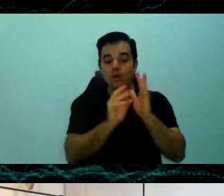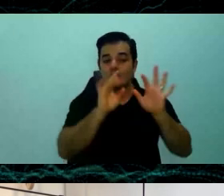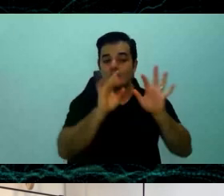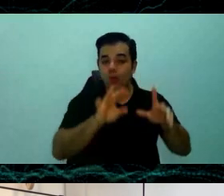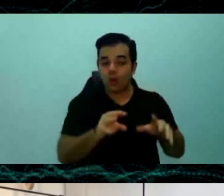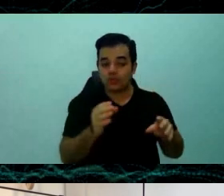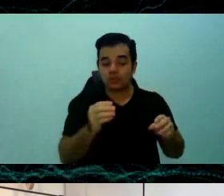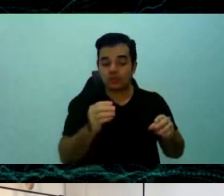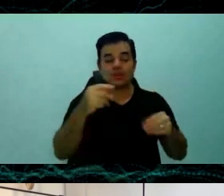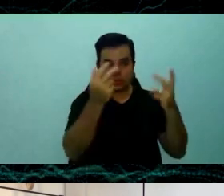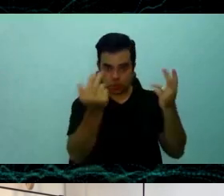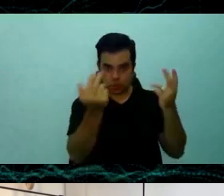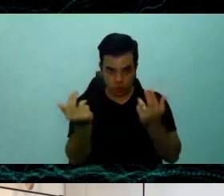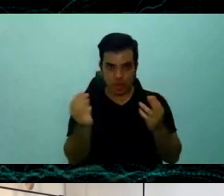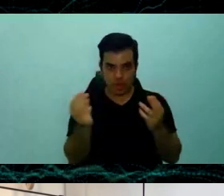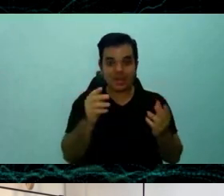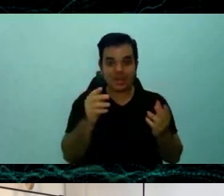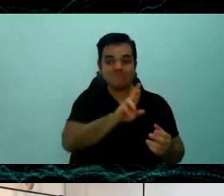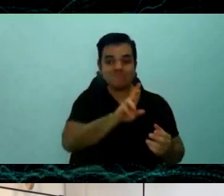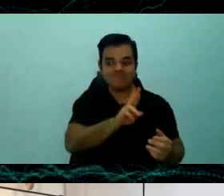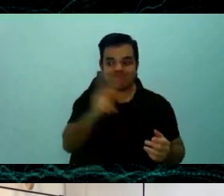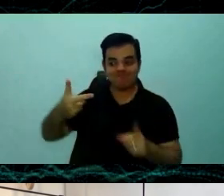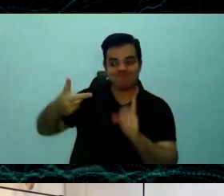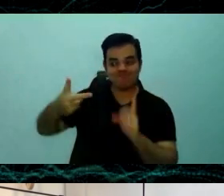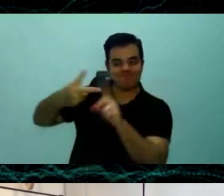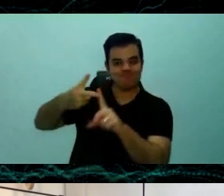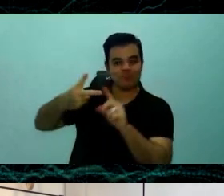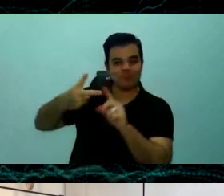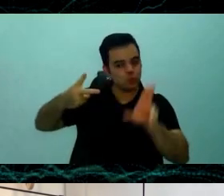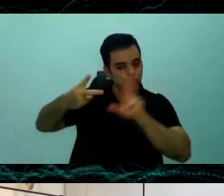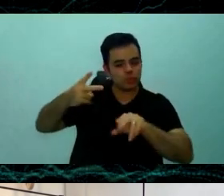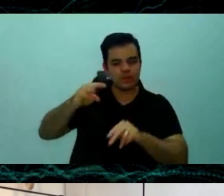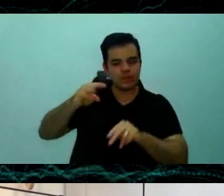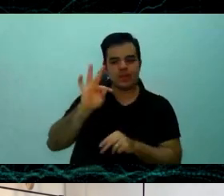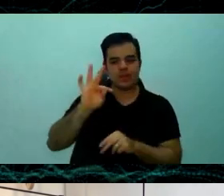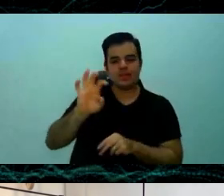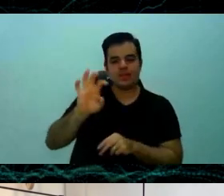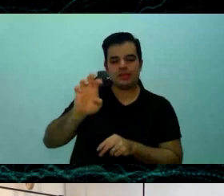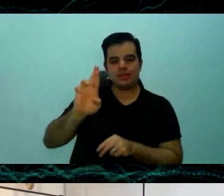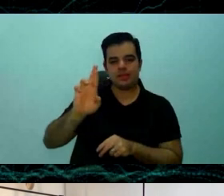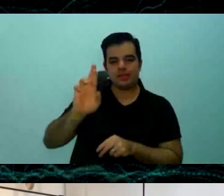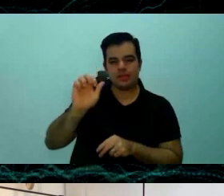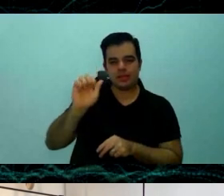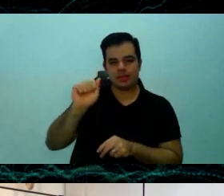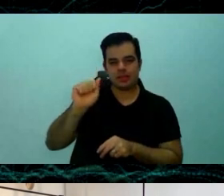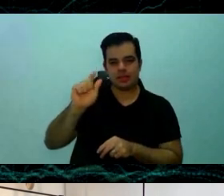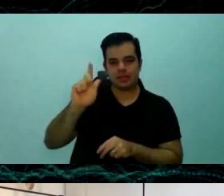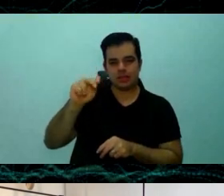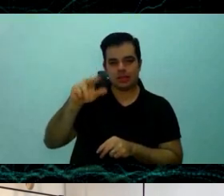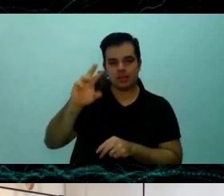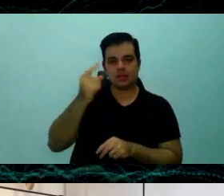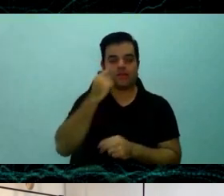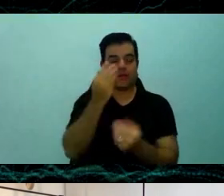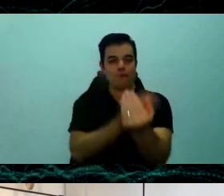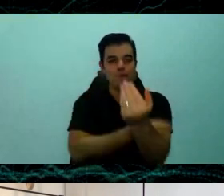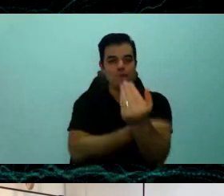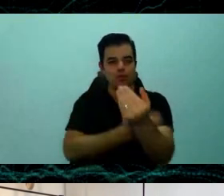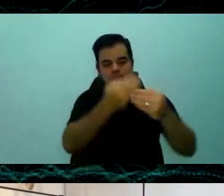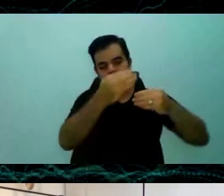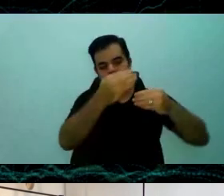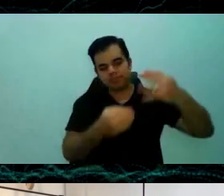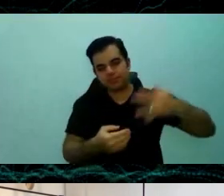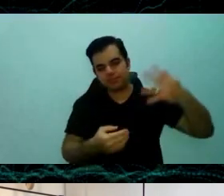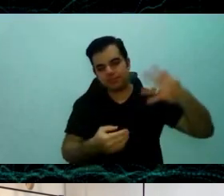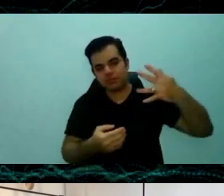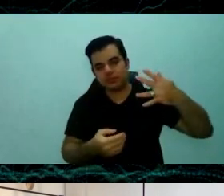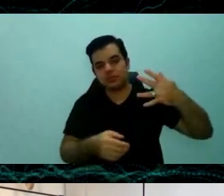TerraGrant. Então, se a gente abrir aqui o folder do TerraGrant, a gente já vê uma coisa diferente. A gente já vê esse TerraGrant